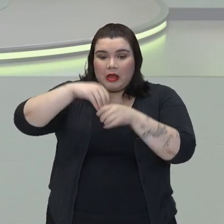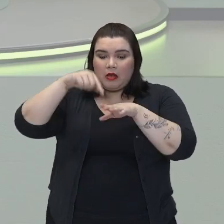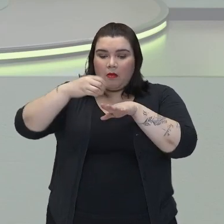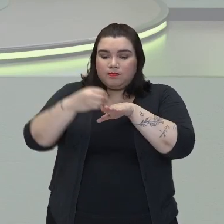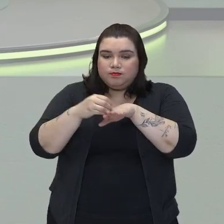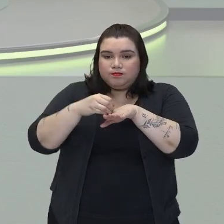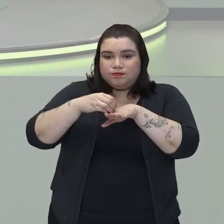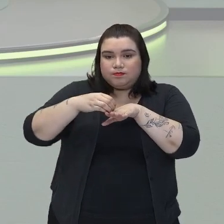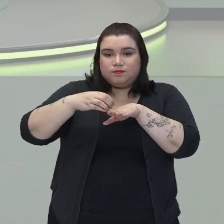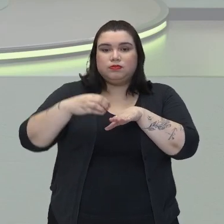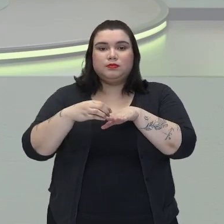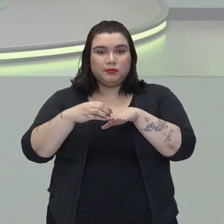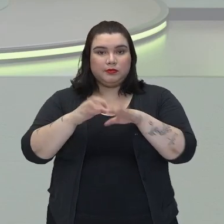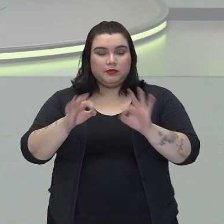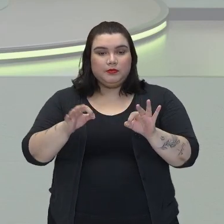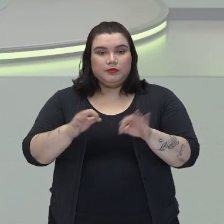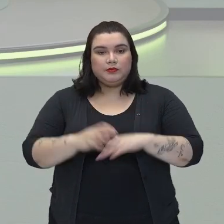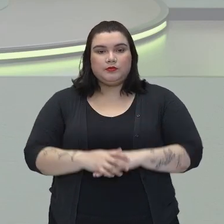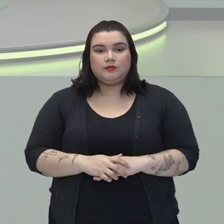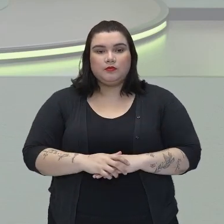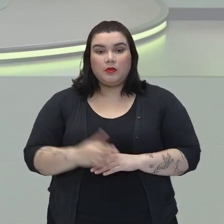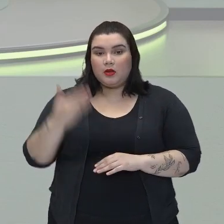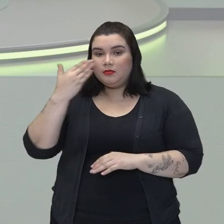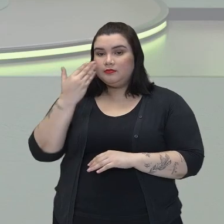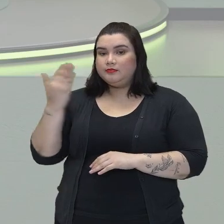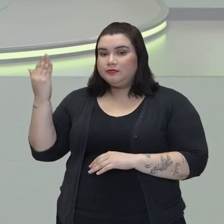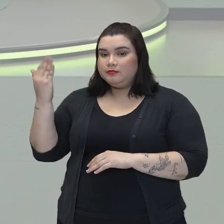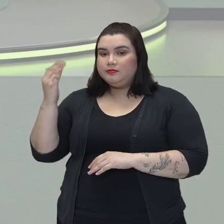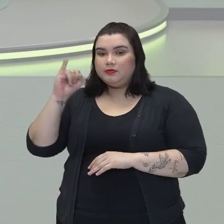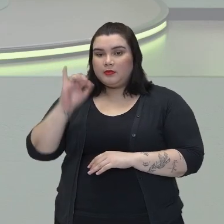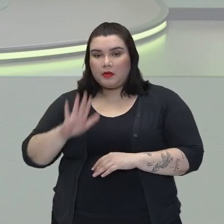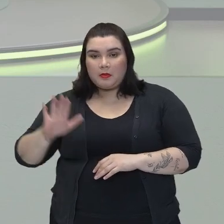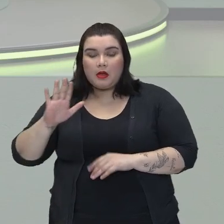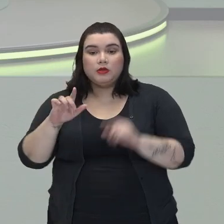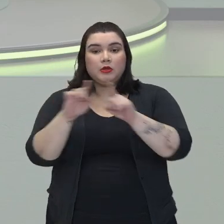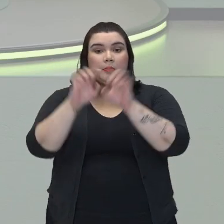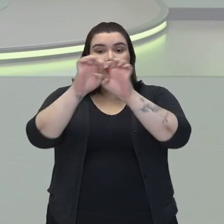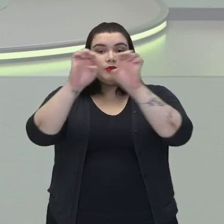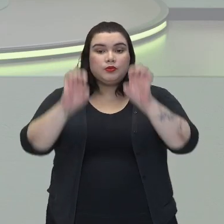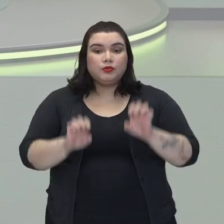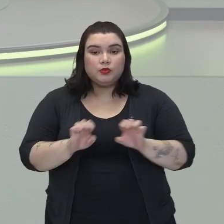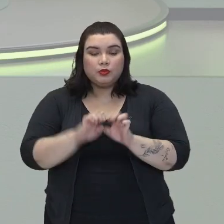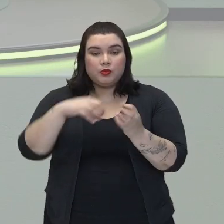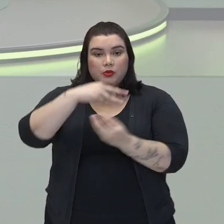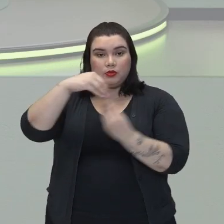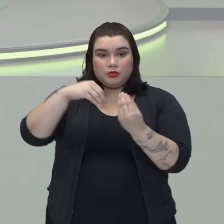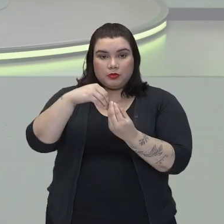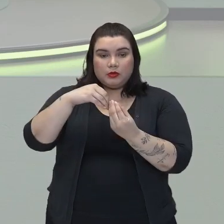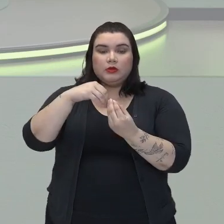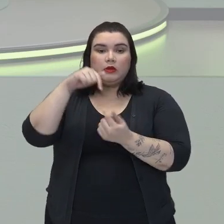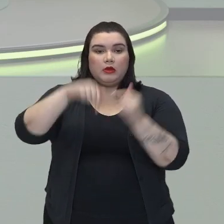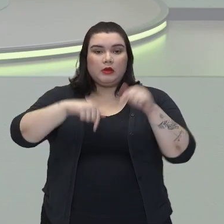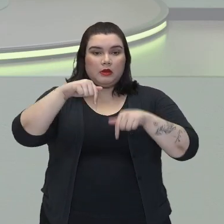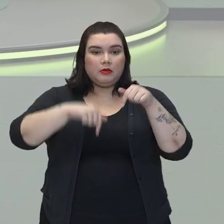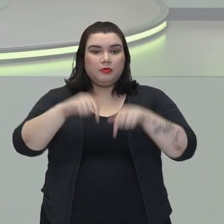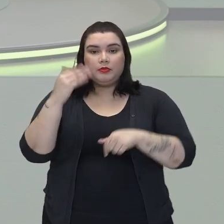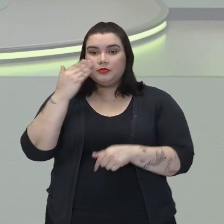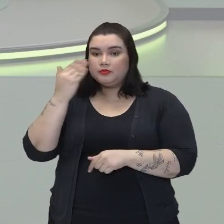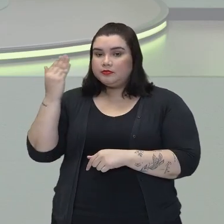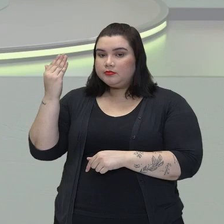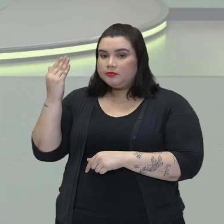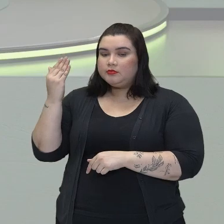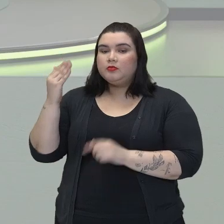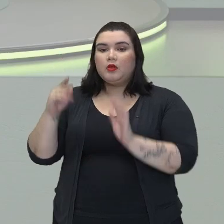ácido úrico aqui. Então, observe aqui a estrutura desse composto, também é um composto de